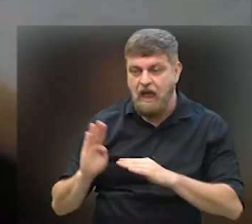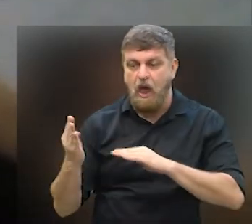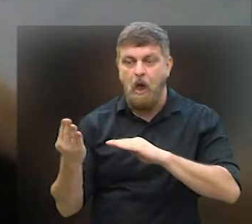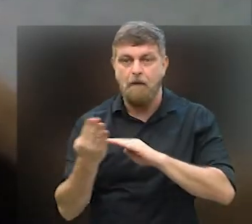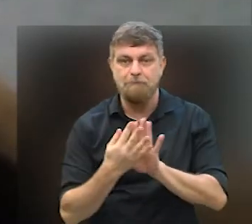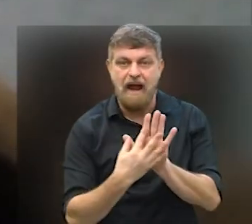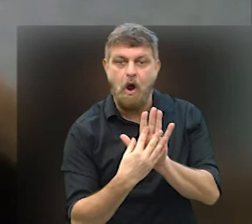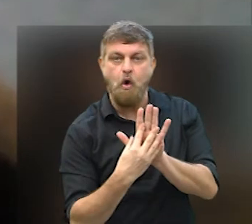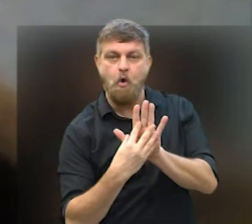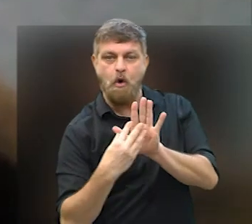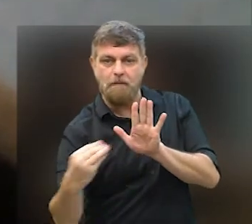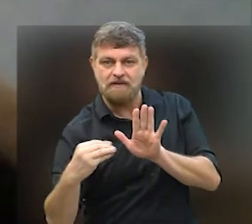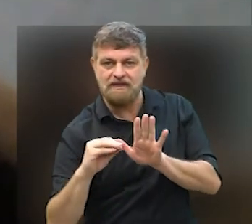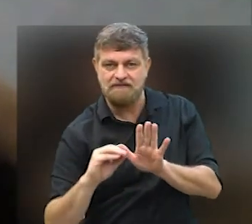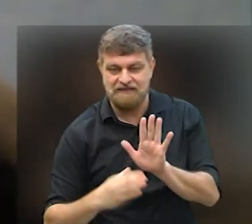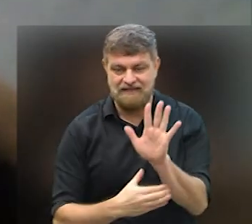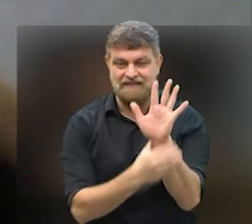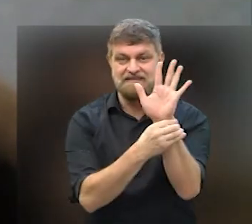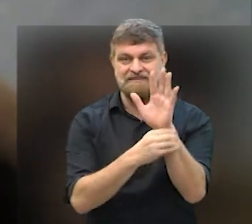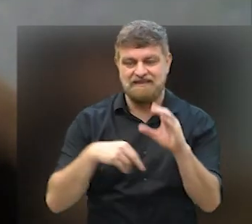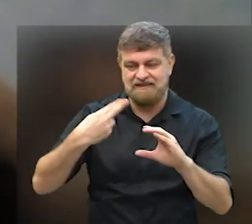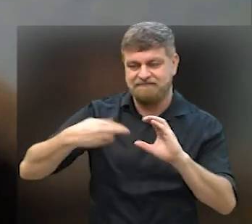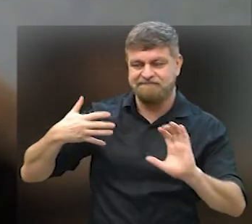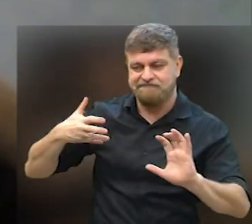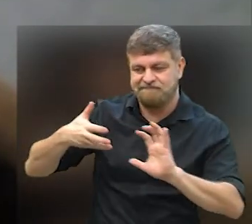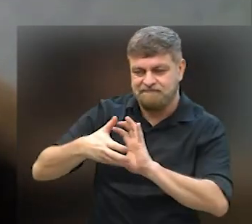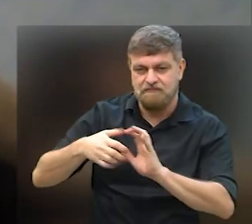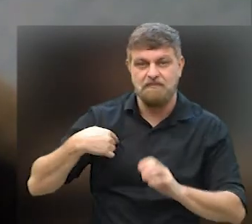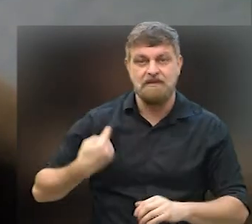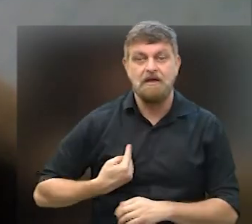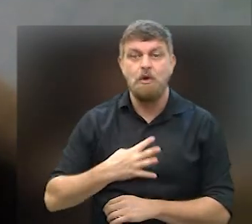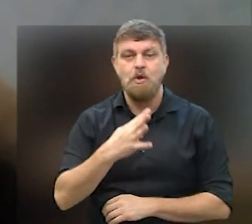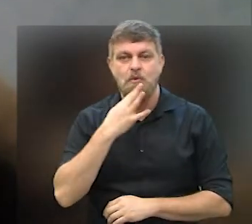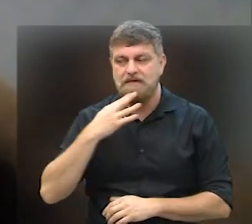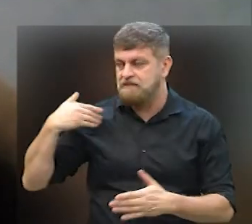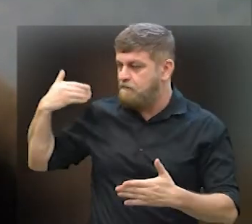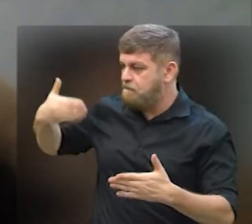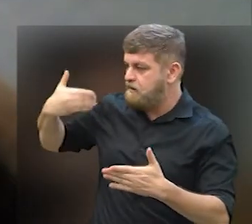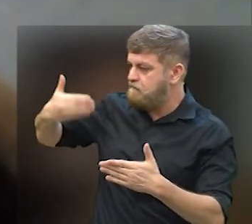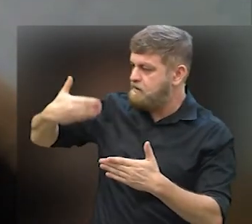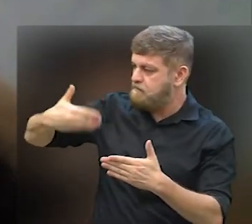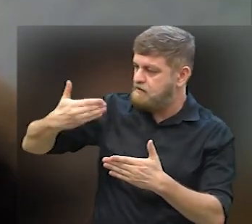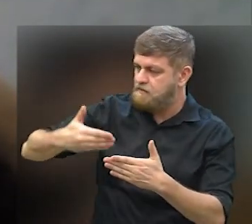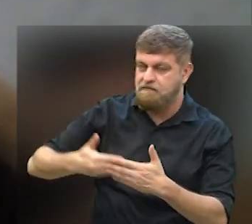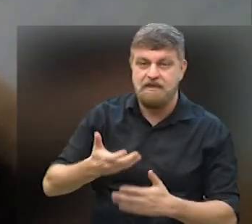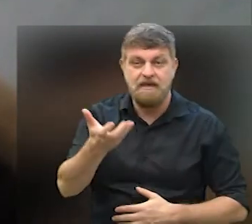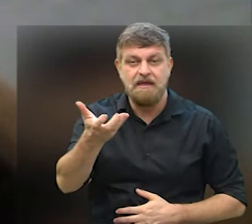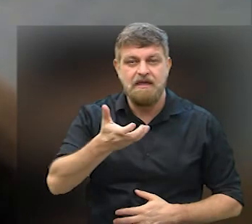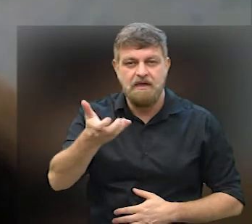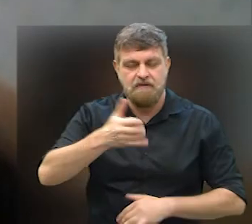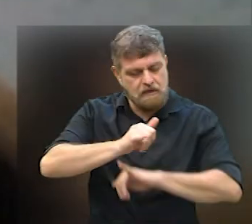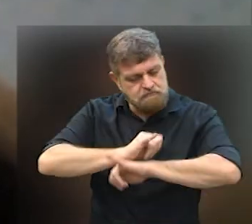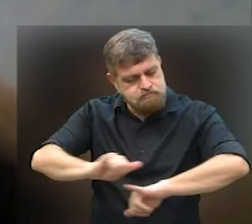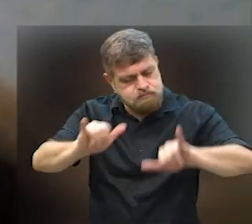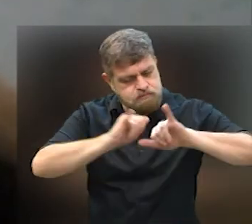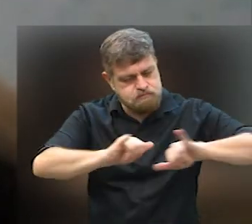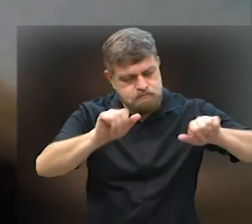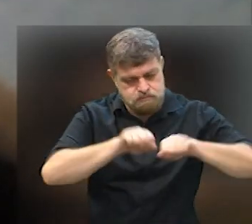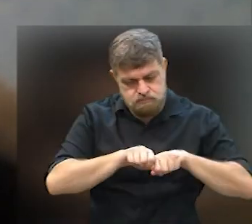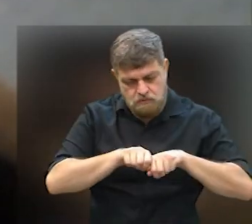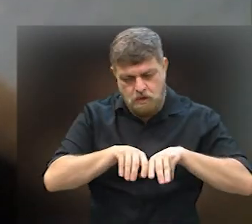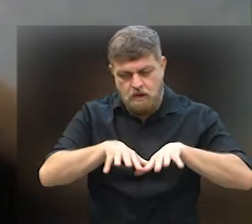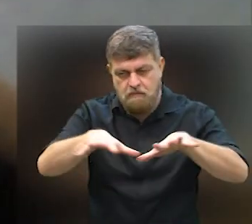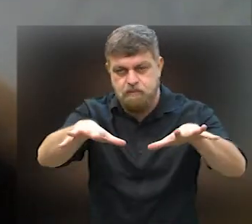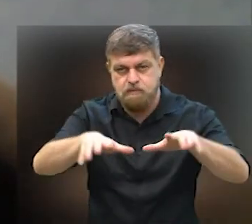modelo enquanto sustentabilidade, reciclagem. Então, tudo aquilo que eu vivenciei e conheci ao longo da minha vida, eu, de repente, quero